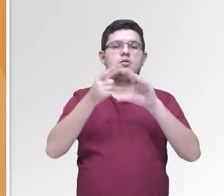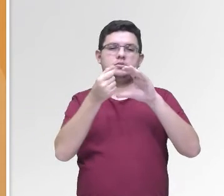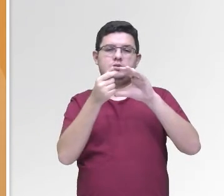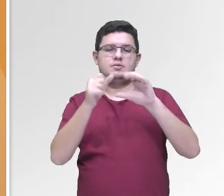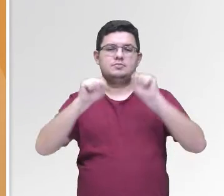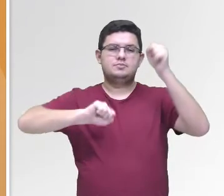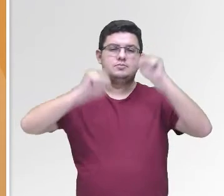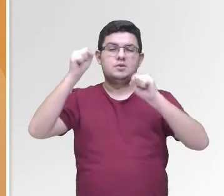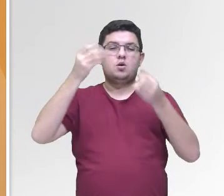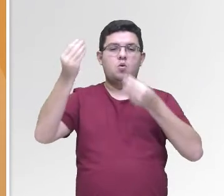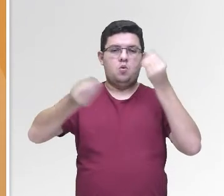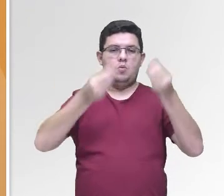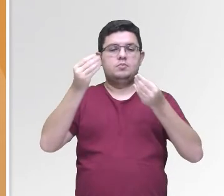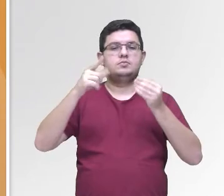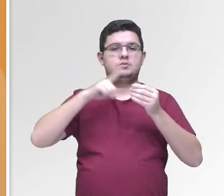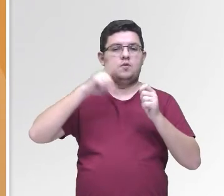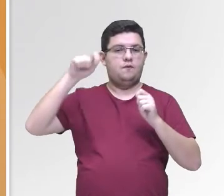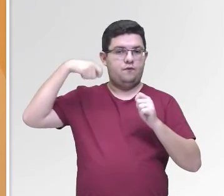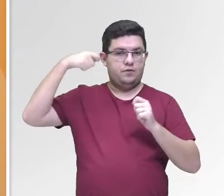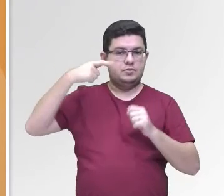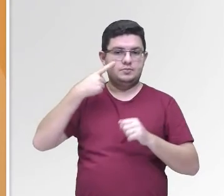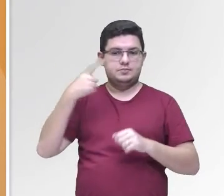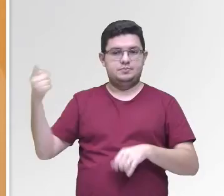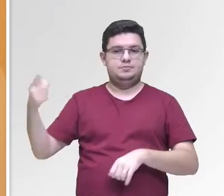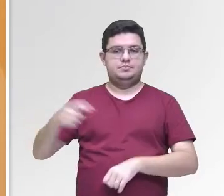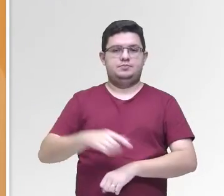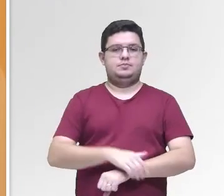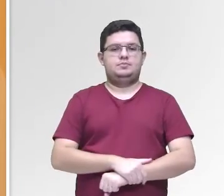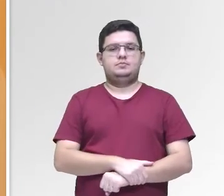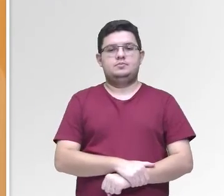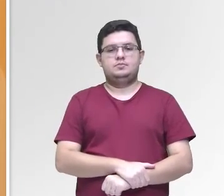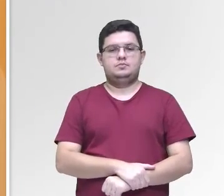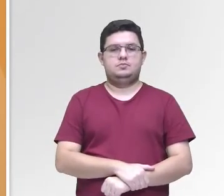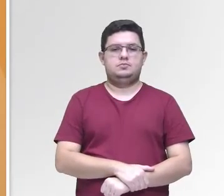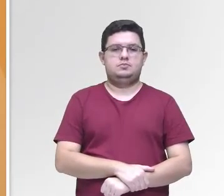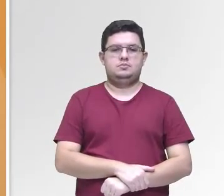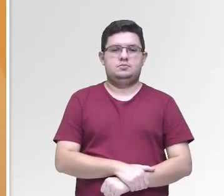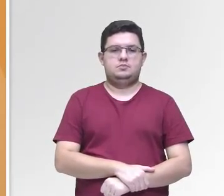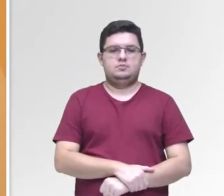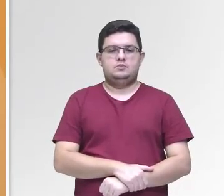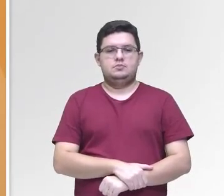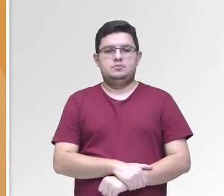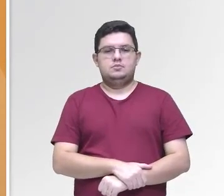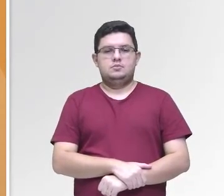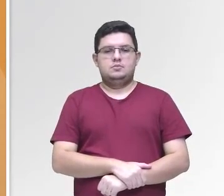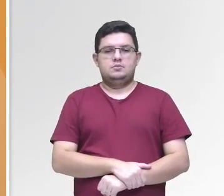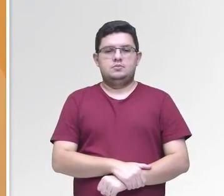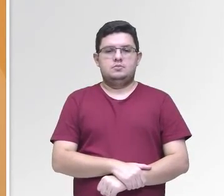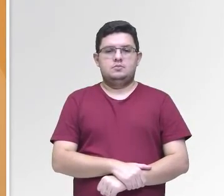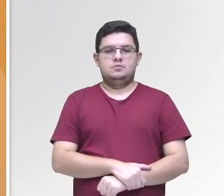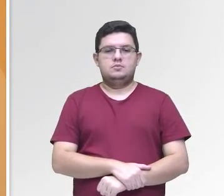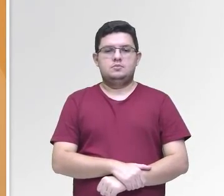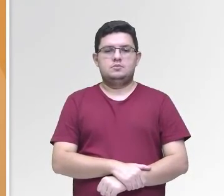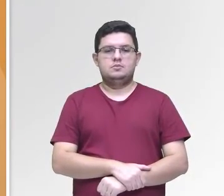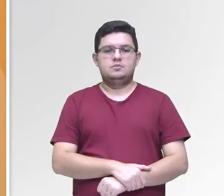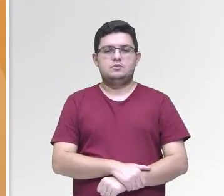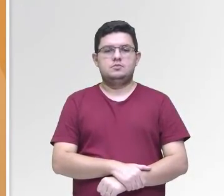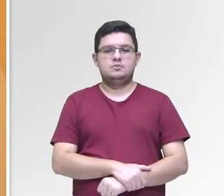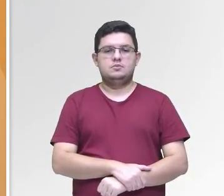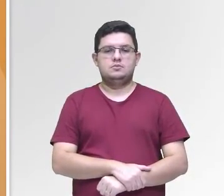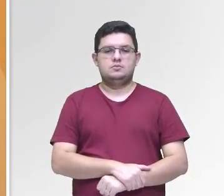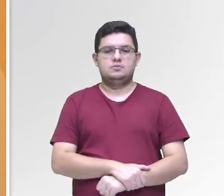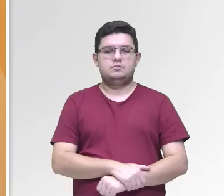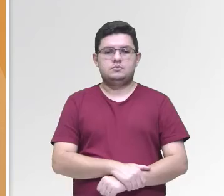nós vamos assistir aí um pequeno vídeo. Attention foreman. Trouble on bench 5. Check on the nut tightener. Nut coming through loose on